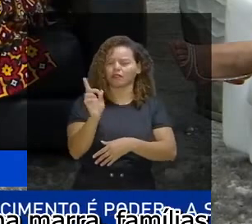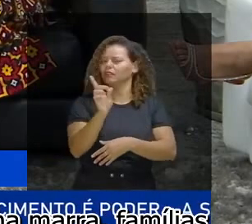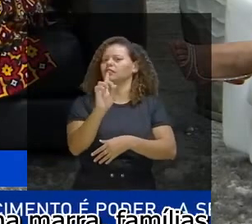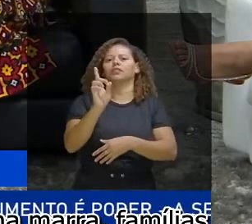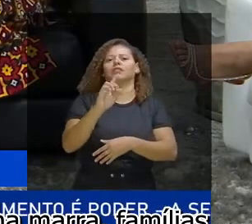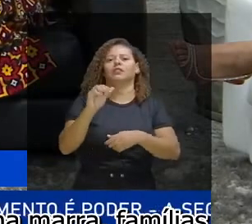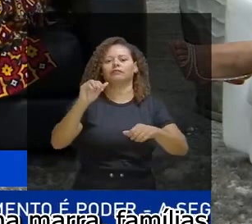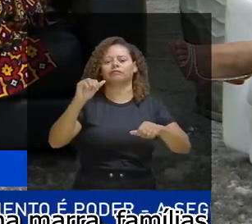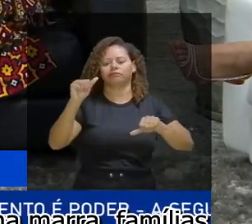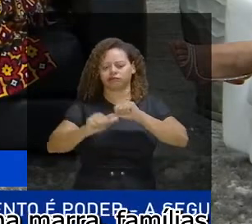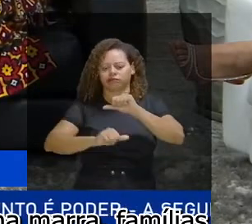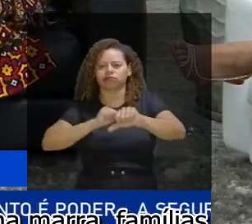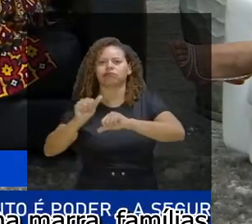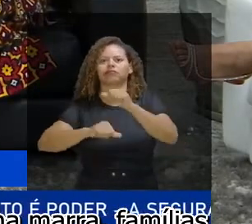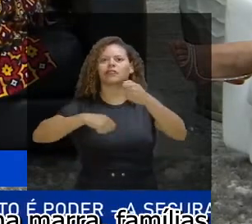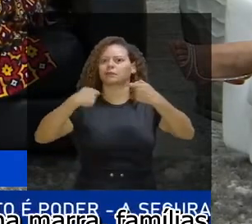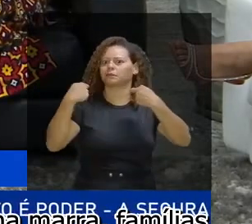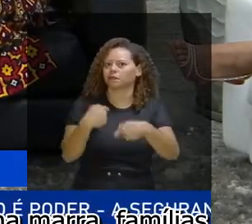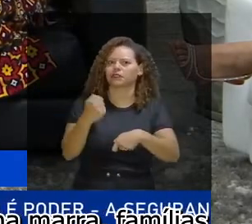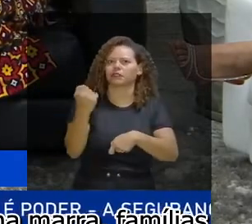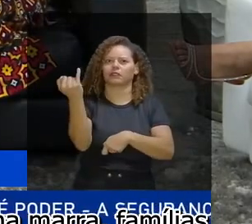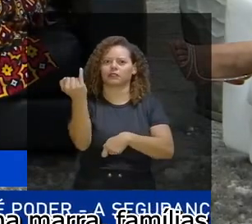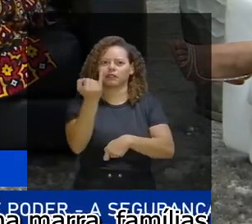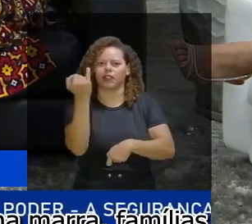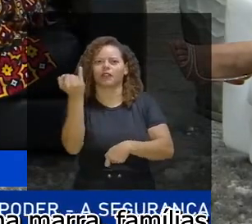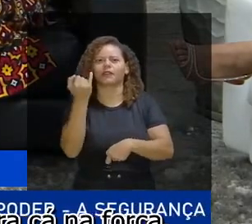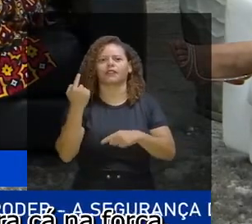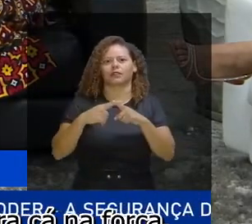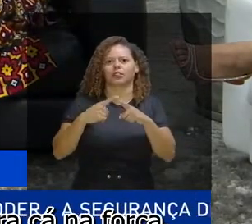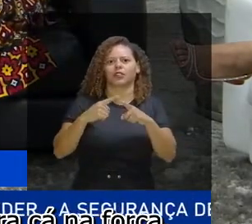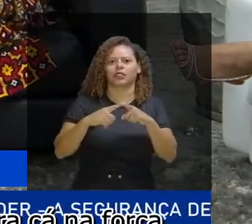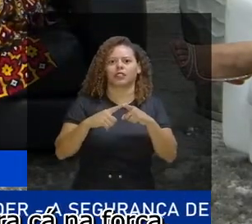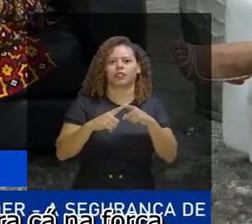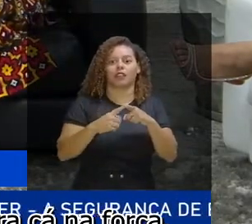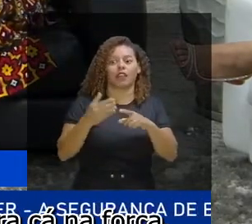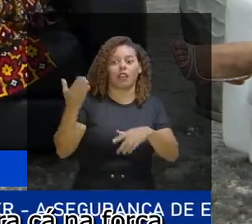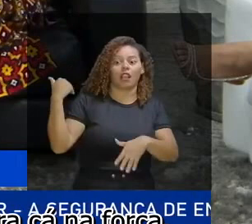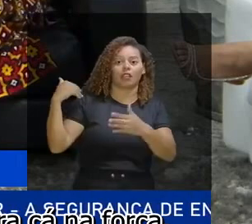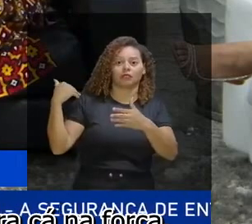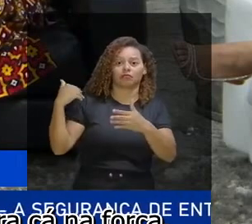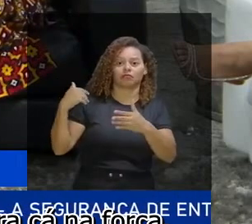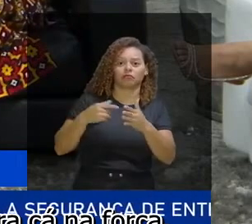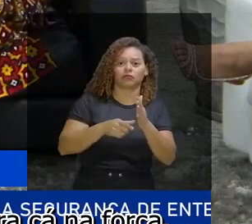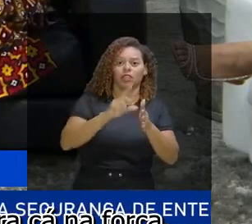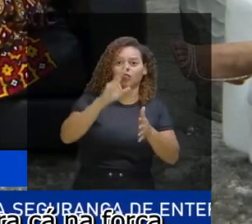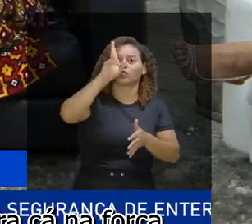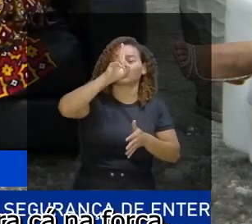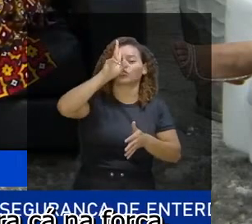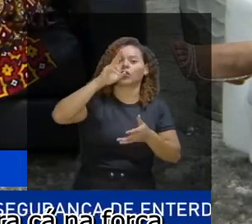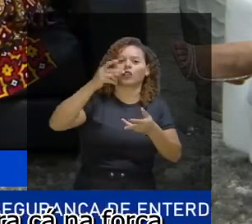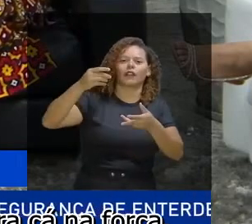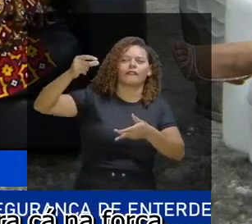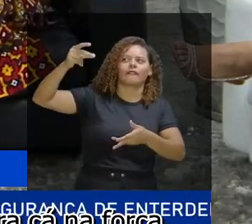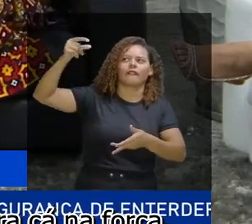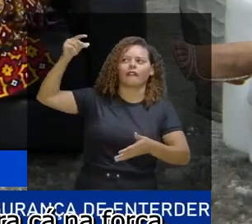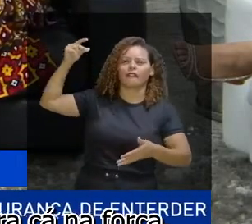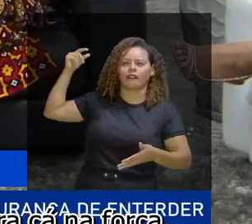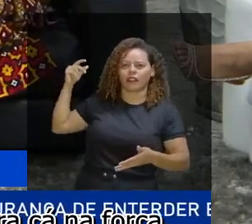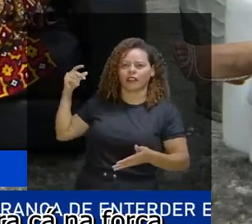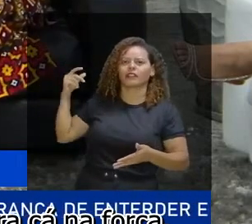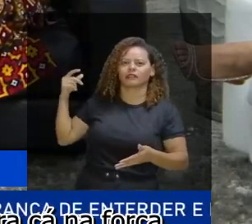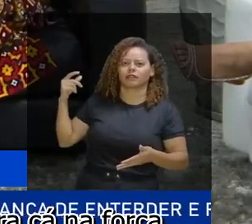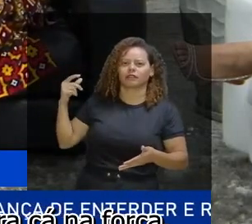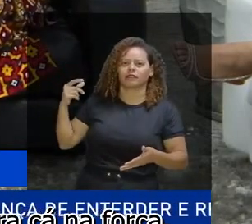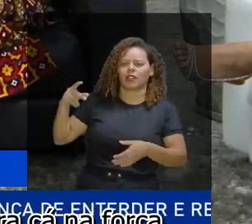vocês, foram trazidos na marra, famílias foram dilaceradas, eram pegas lá no Sudão, traziam